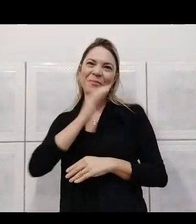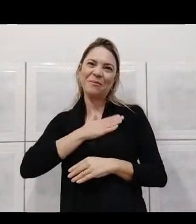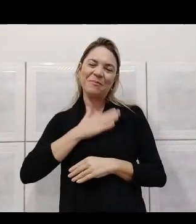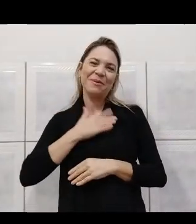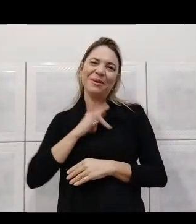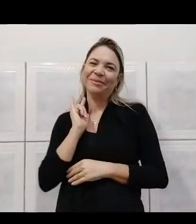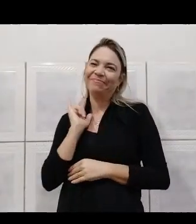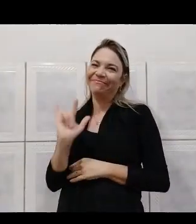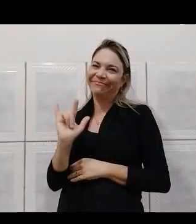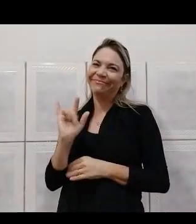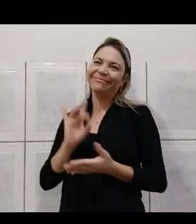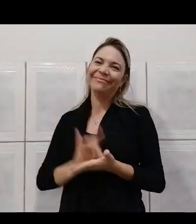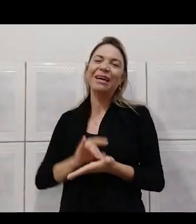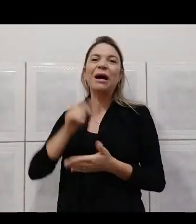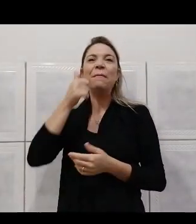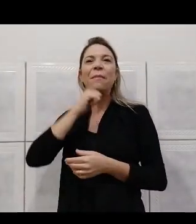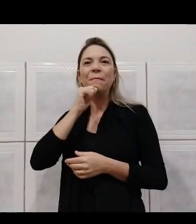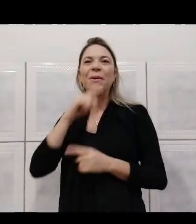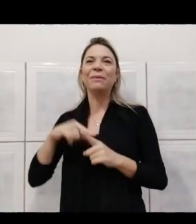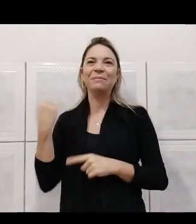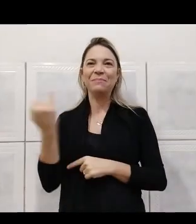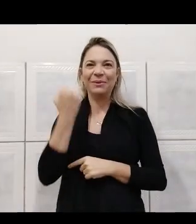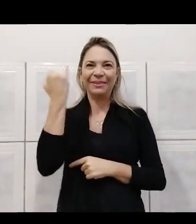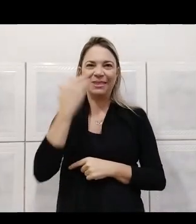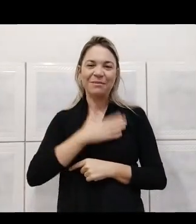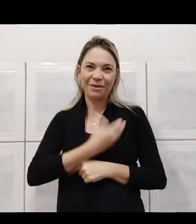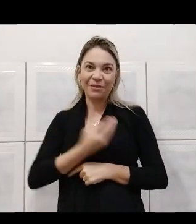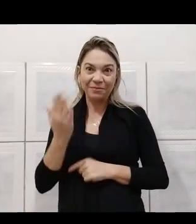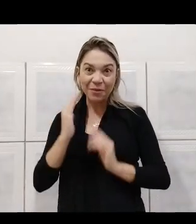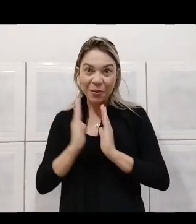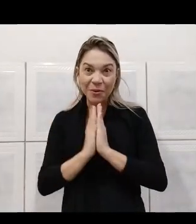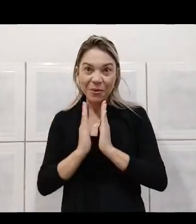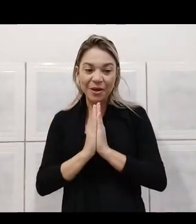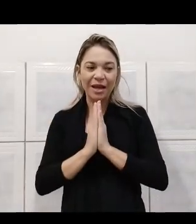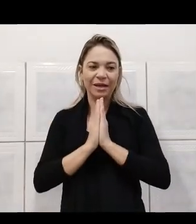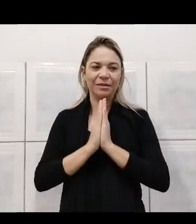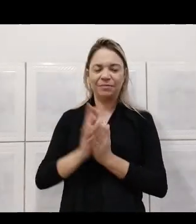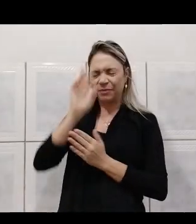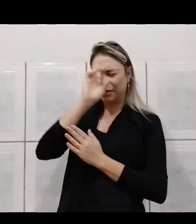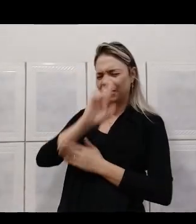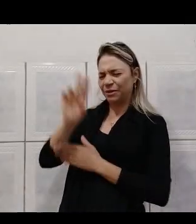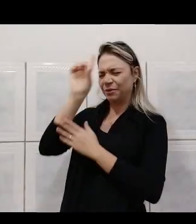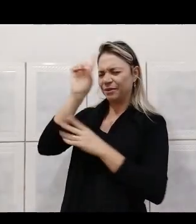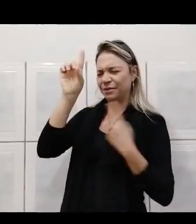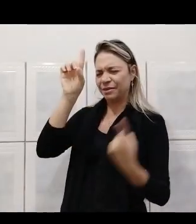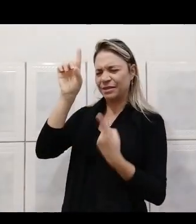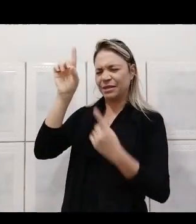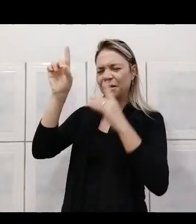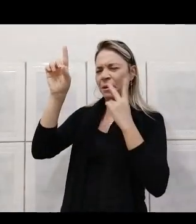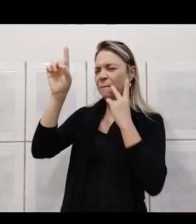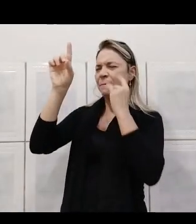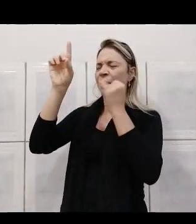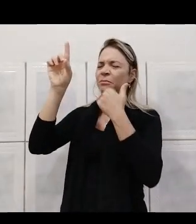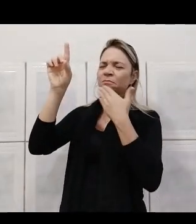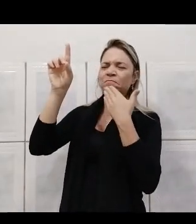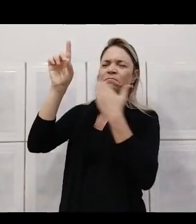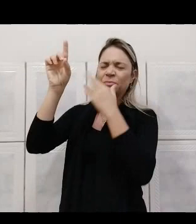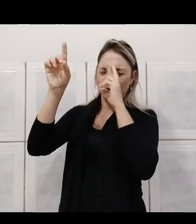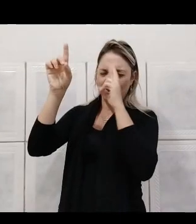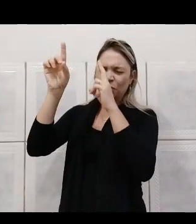e ela é muito importante para mim. Então vamos orar. Oremos, Senhor, nosso Deus eterno Pai. Senhor, te pedimos, Senhor, que o Senhor possa